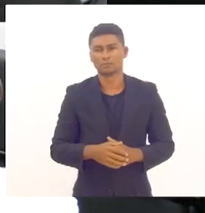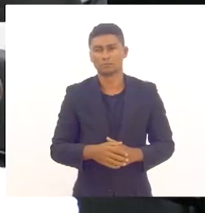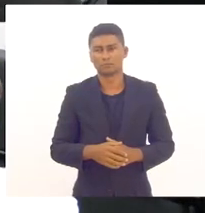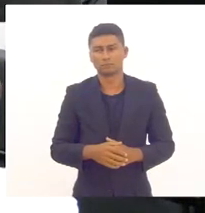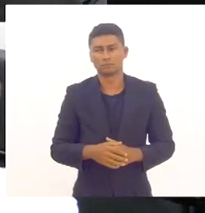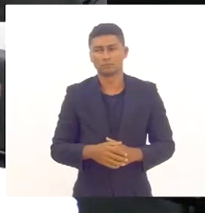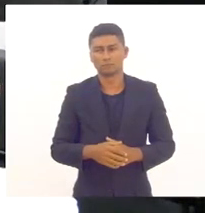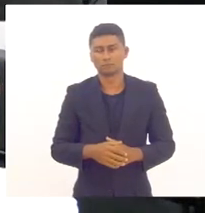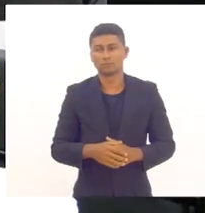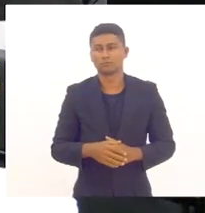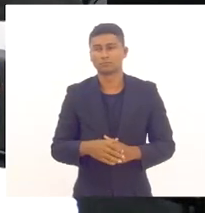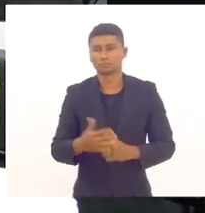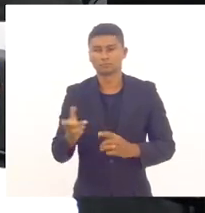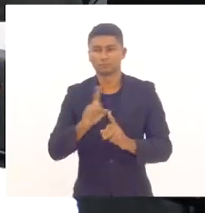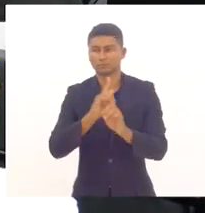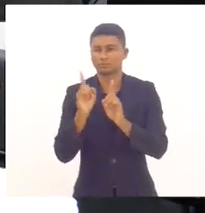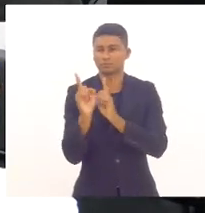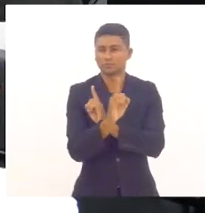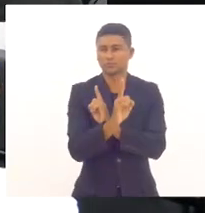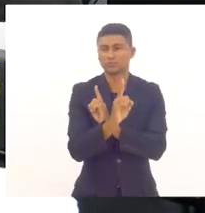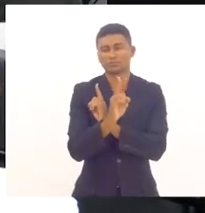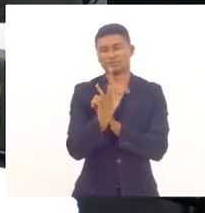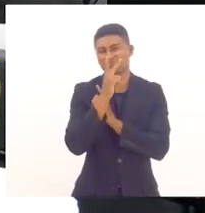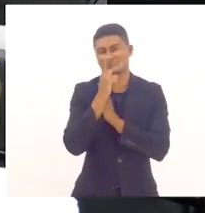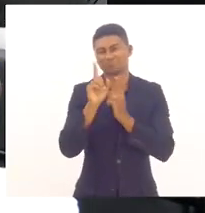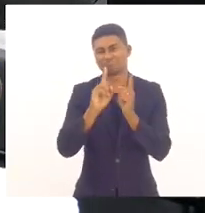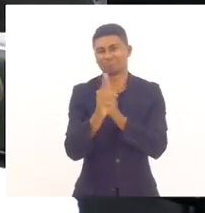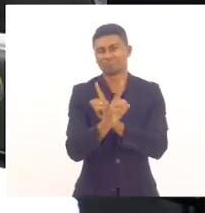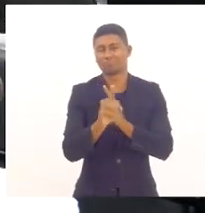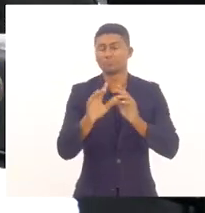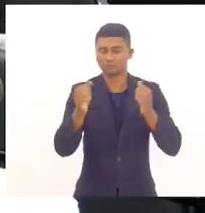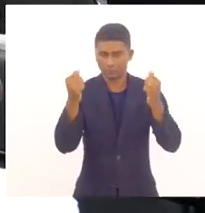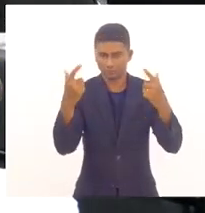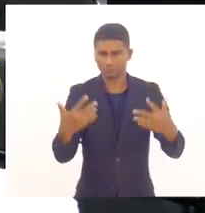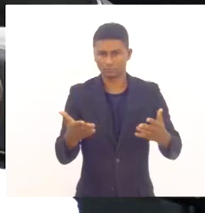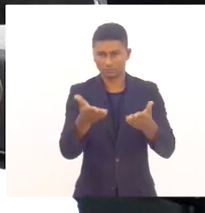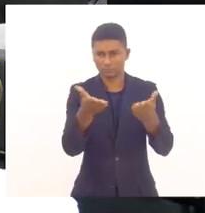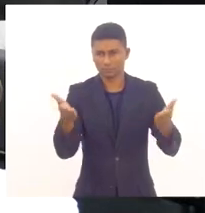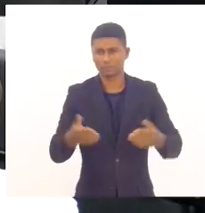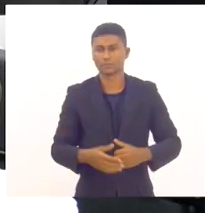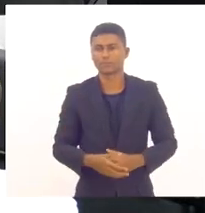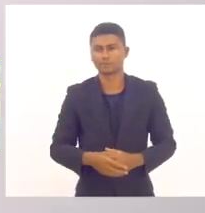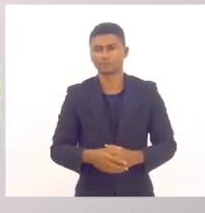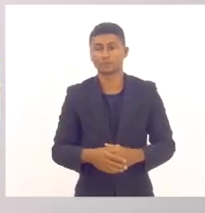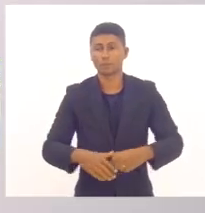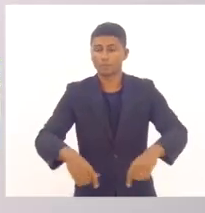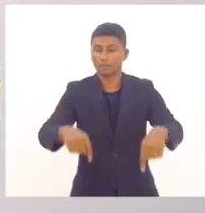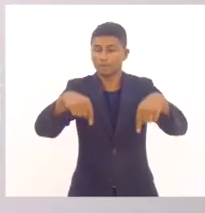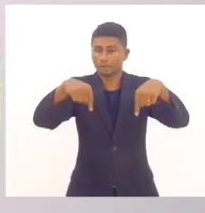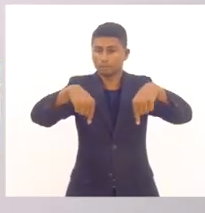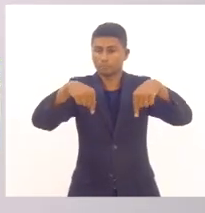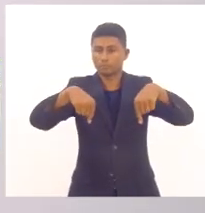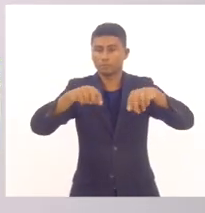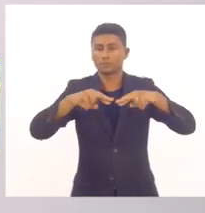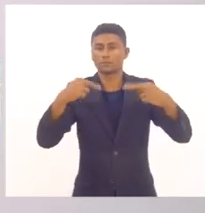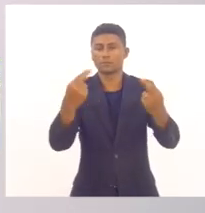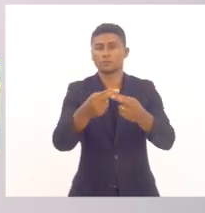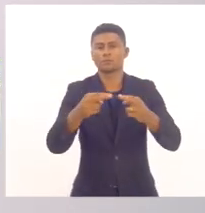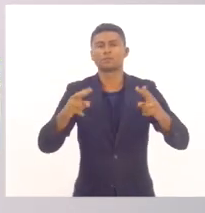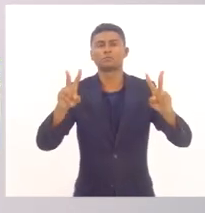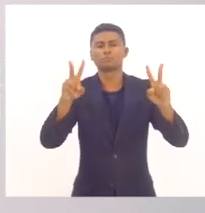a ordem que elas entram na fala. Isso, mas deixa eu só dar uma explicação para vocês. Essa audiência pública é para